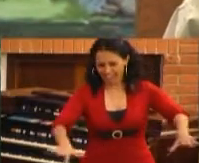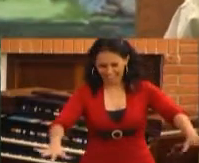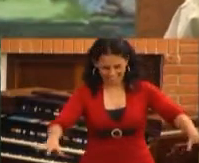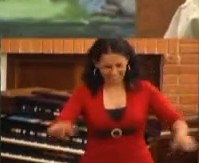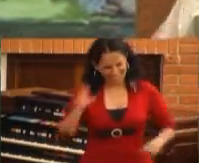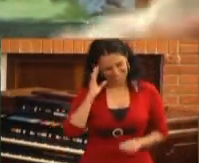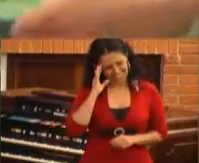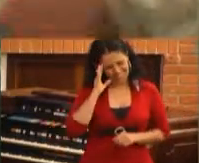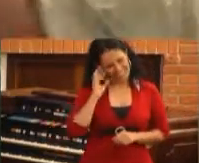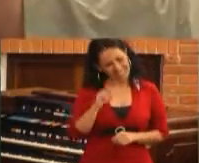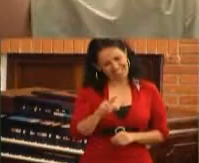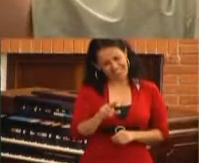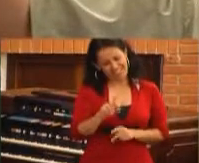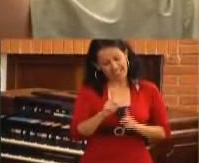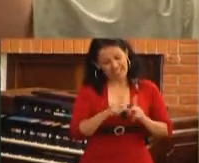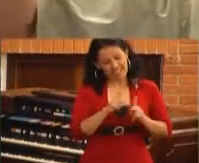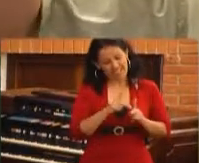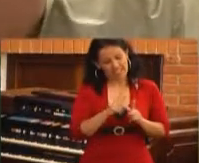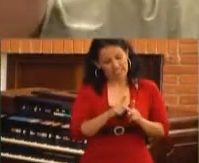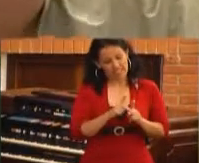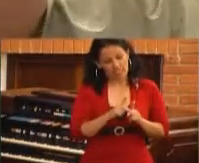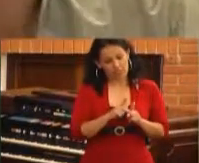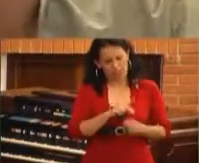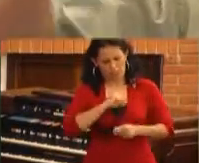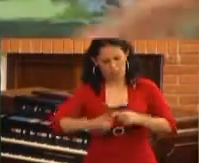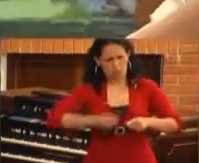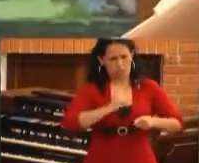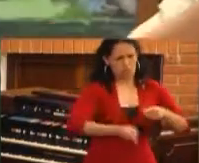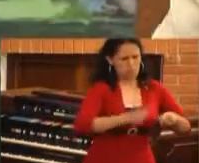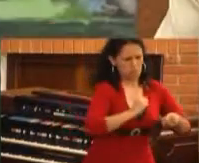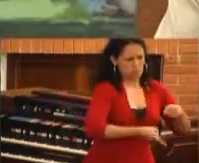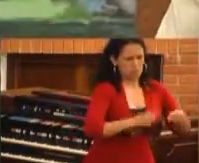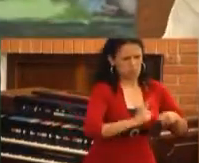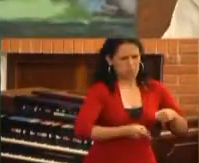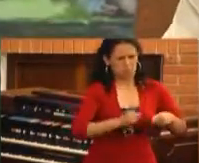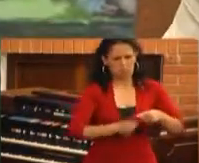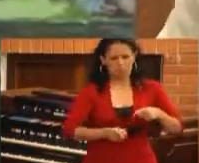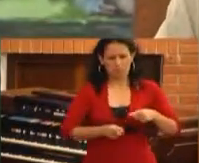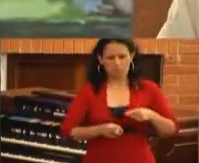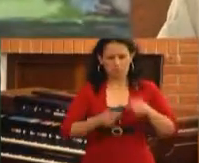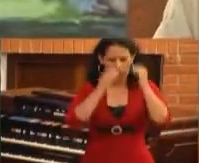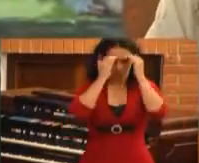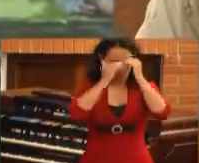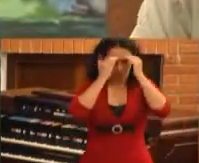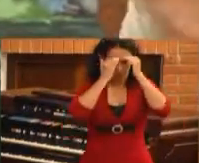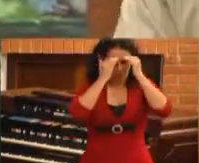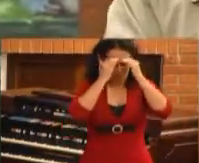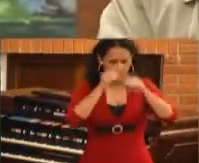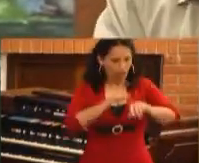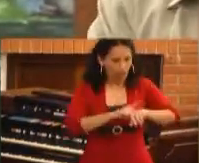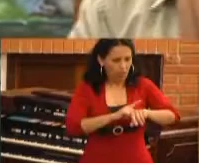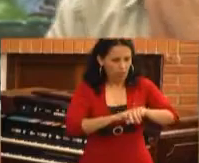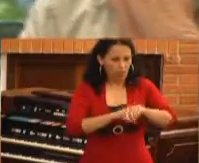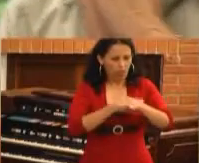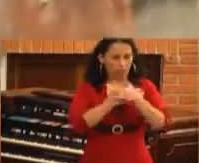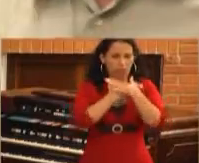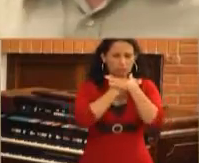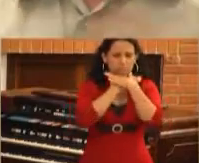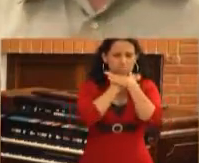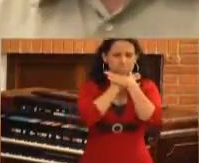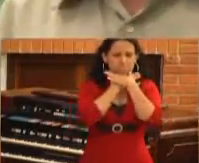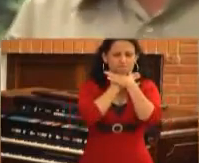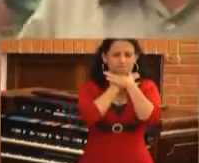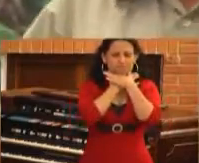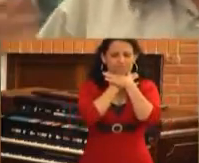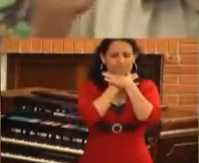Qualquer pessoa que freia qualquer coisa consegue muita vitória, mas se não freia a língua, está